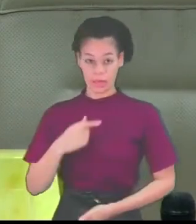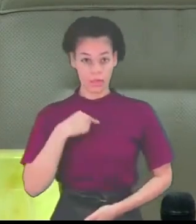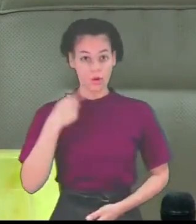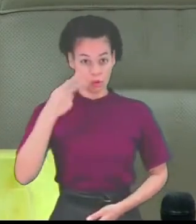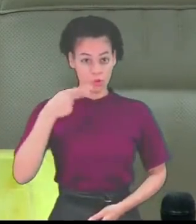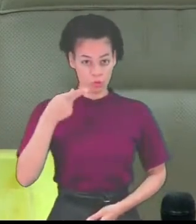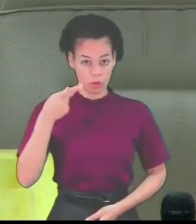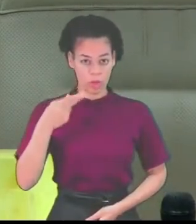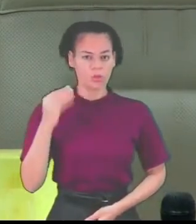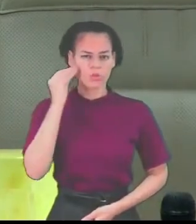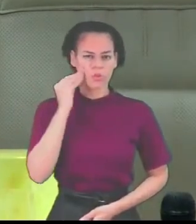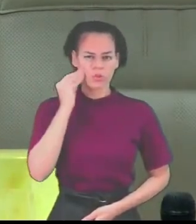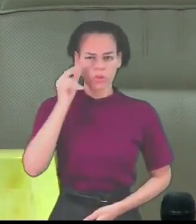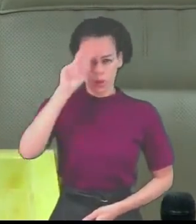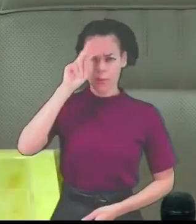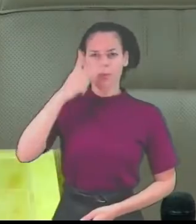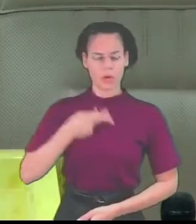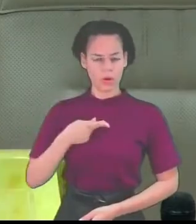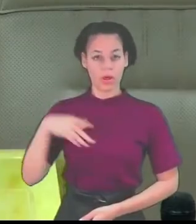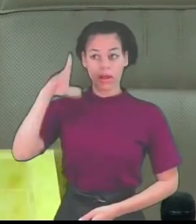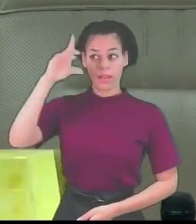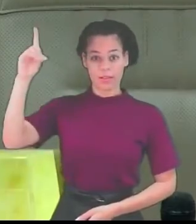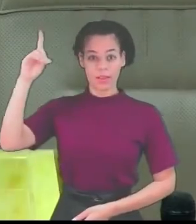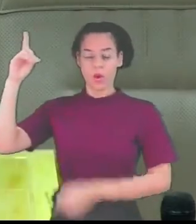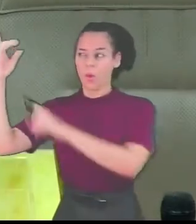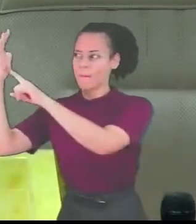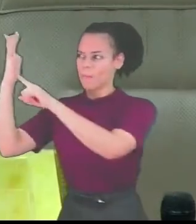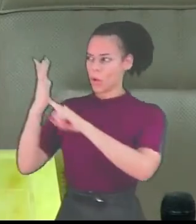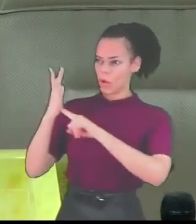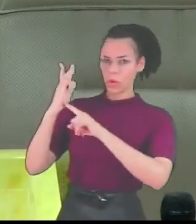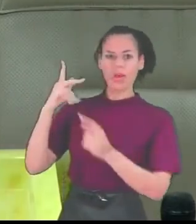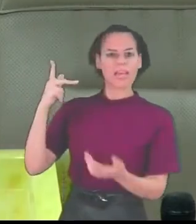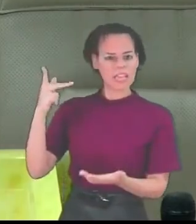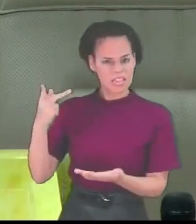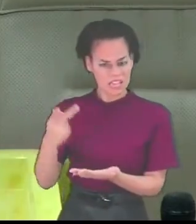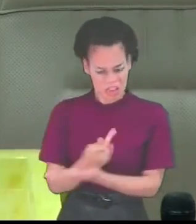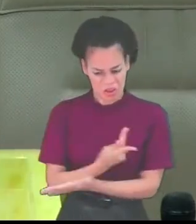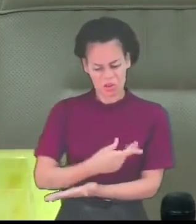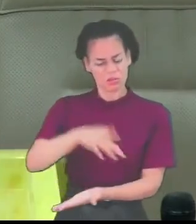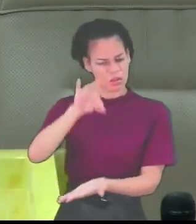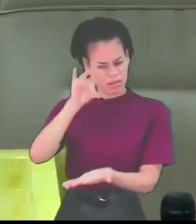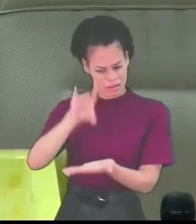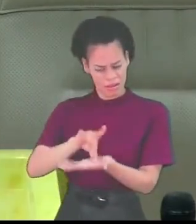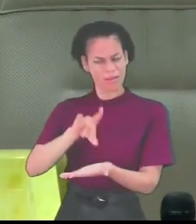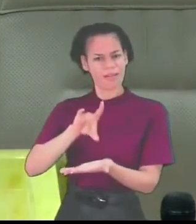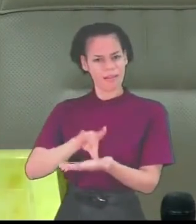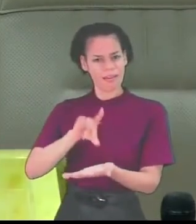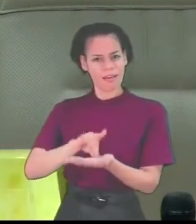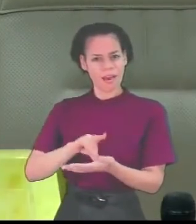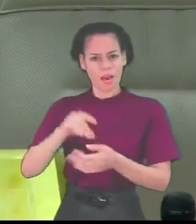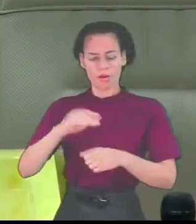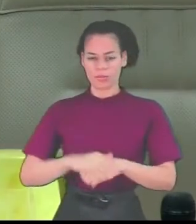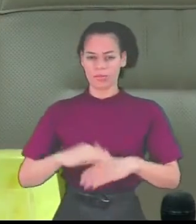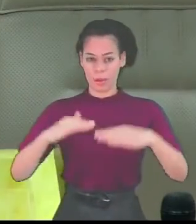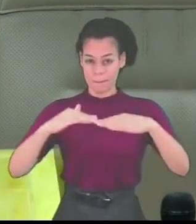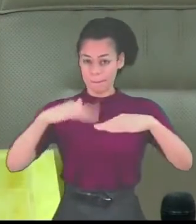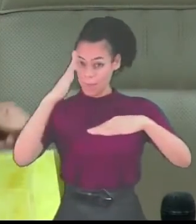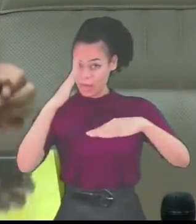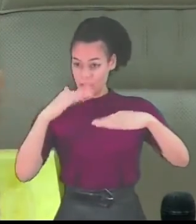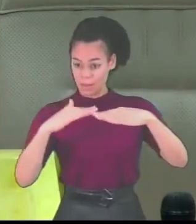própria que Deus mostrou e aconteceu na íntegra nem mais